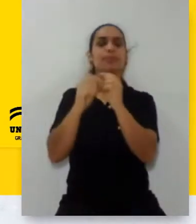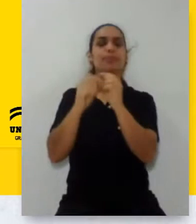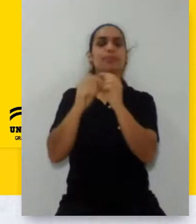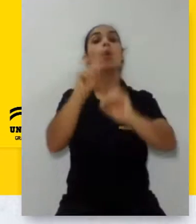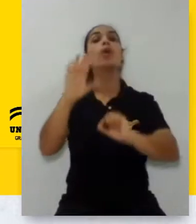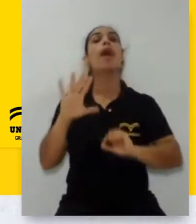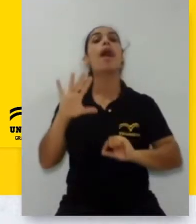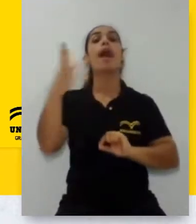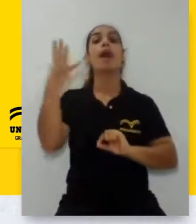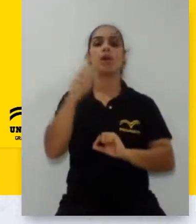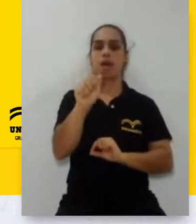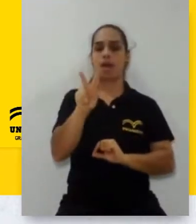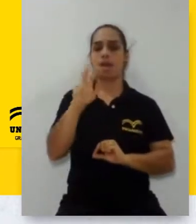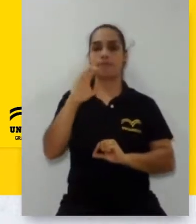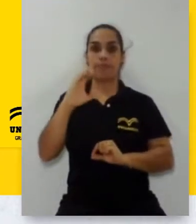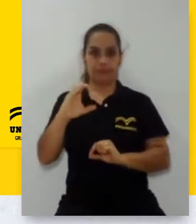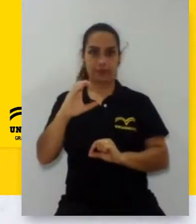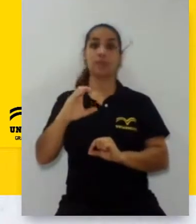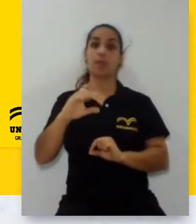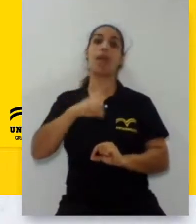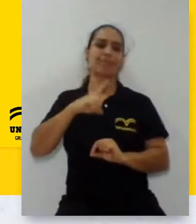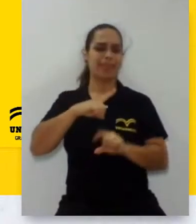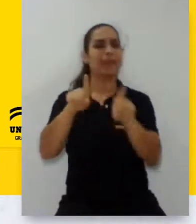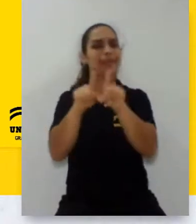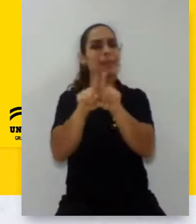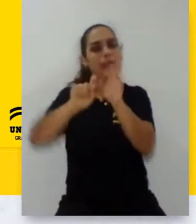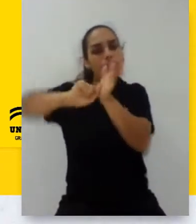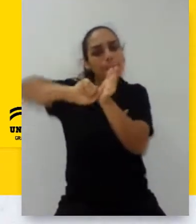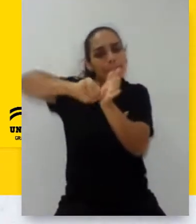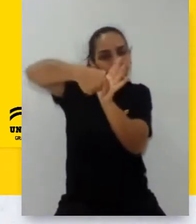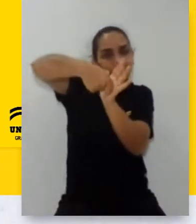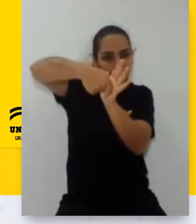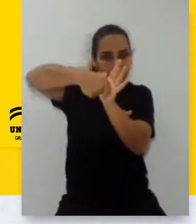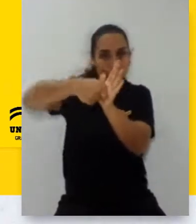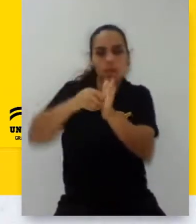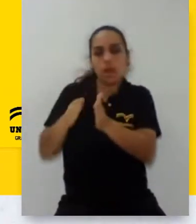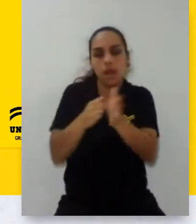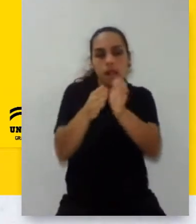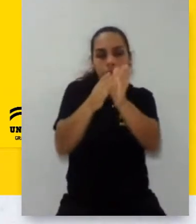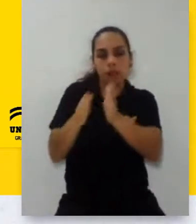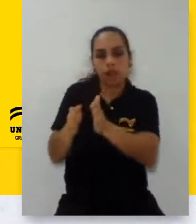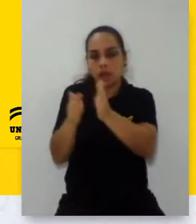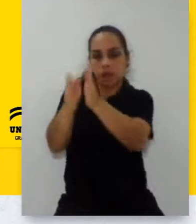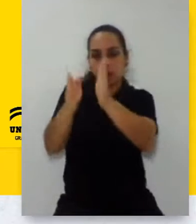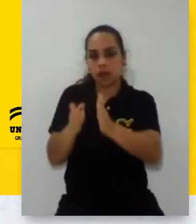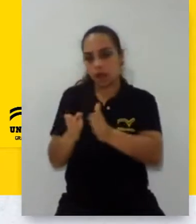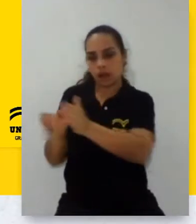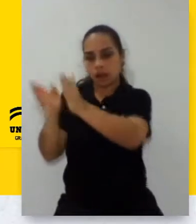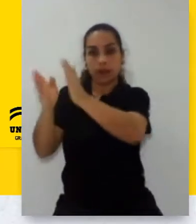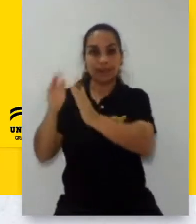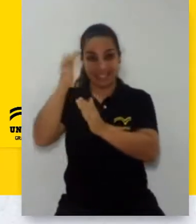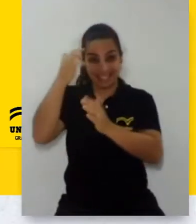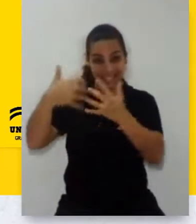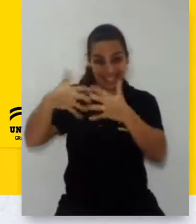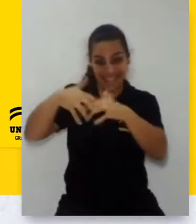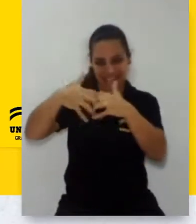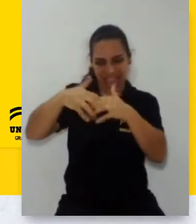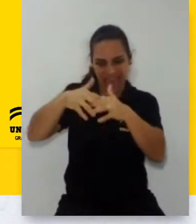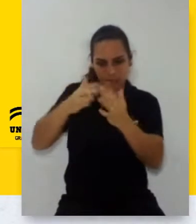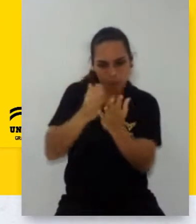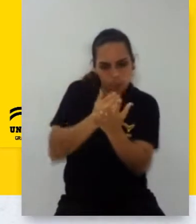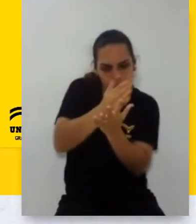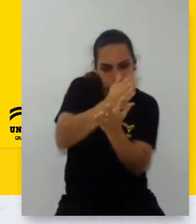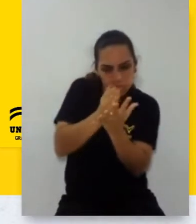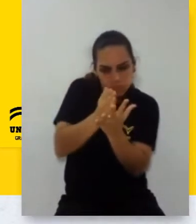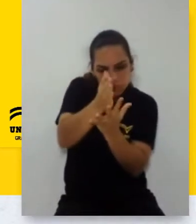bloqueio desse caminho de alguma veia no teu cérebro, onde o oxigênio, o nutriente, não consegue chegar